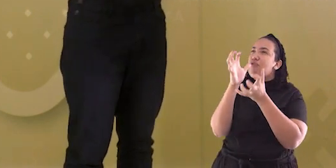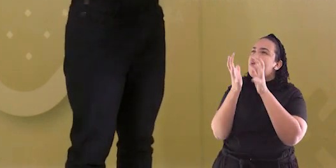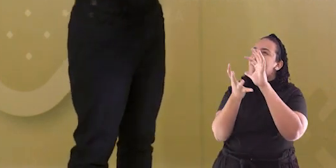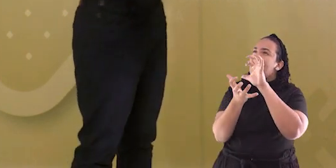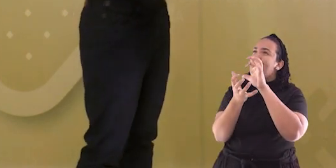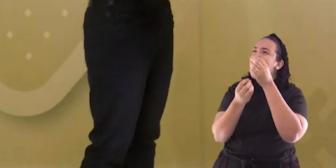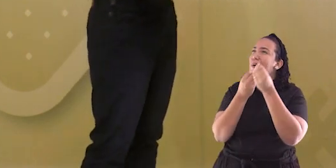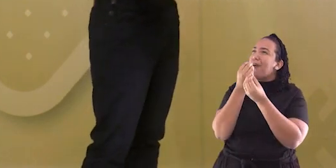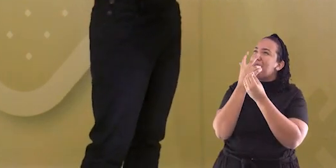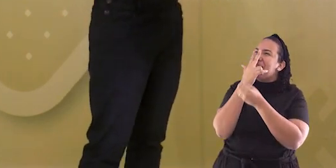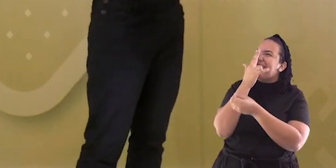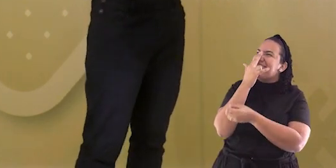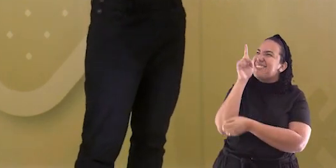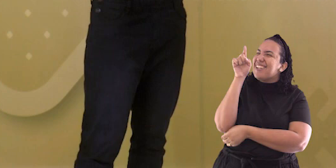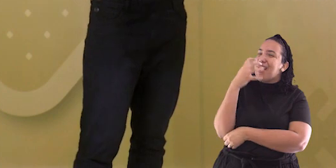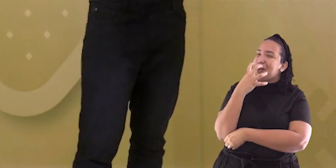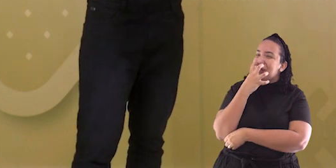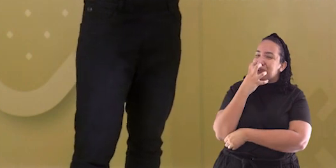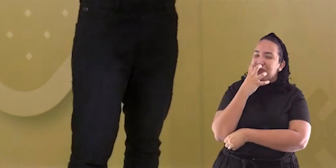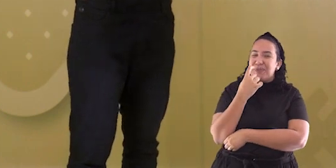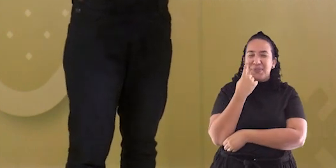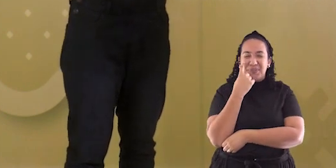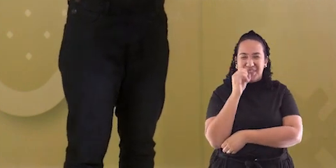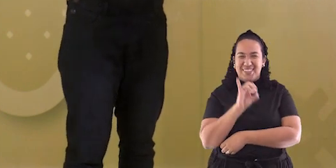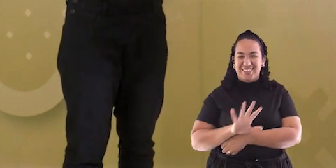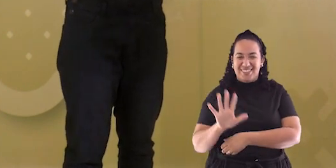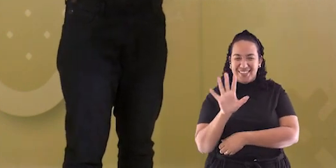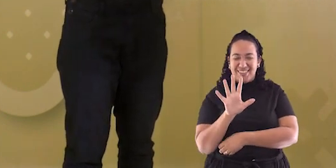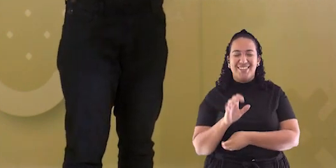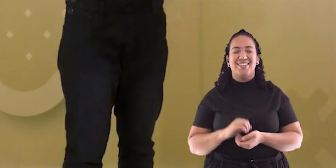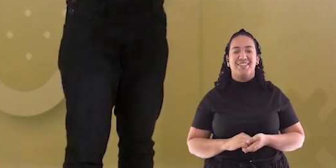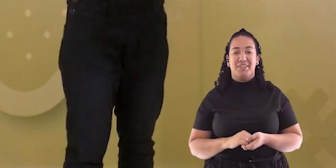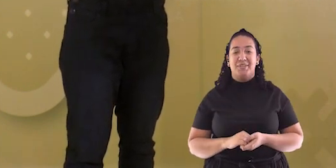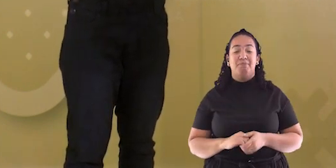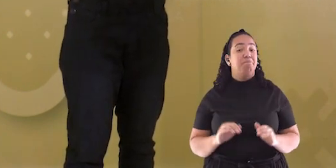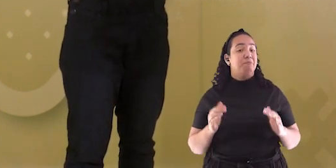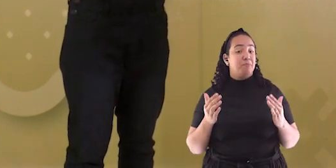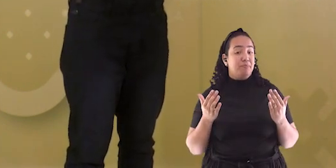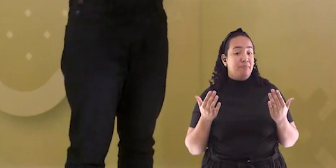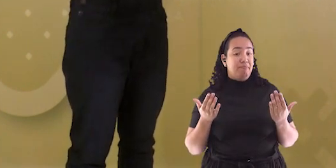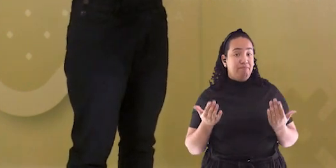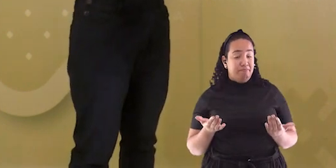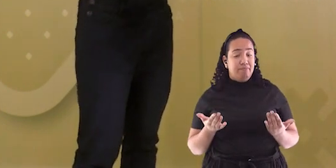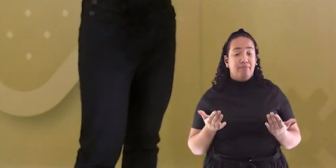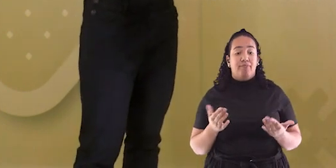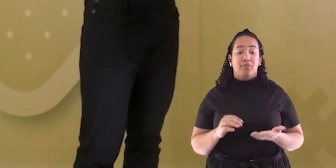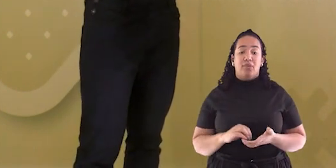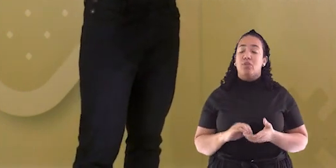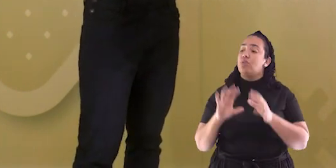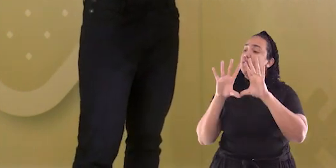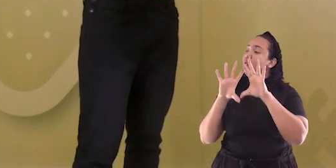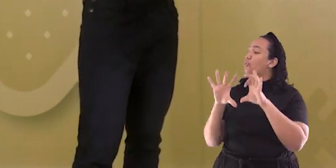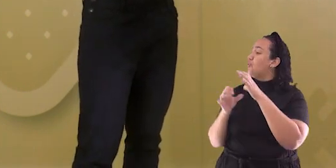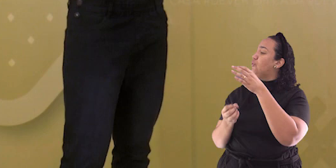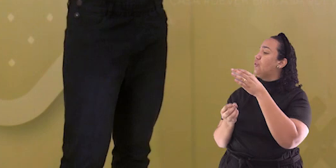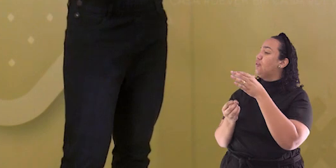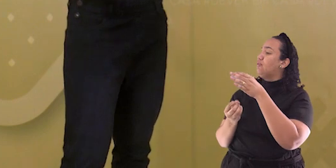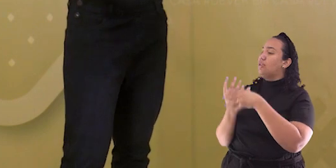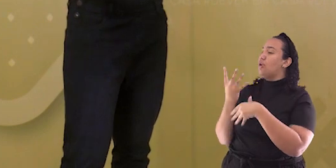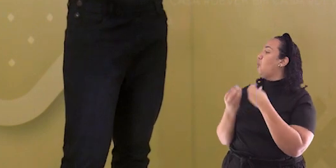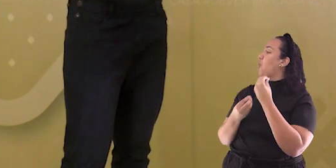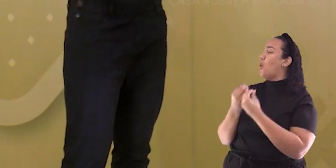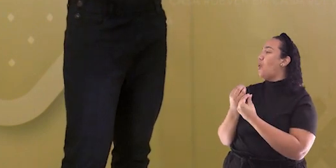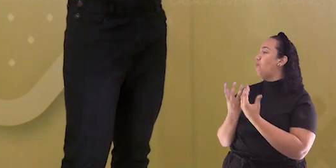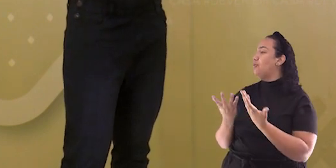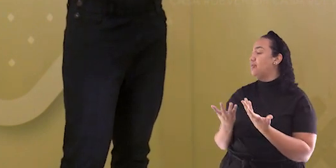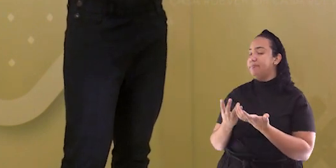um cachorrinho curtindo a vida. Dá uma olhadinha aqui. Pois é. Mas então, Matheus, do que são feitas as nuvens?